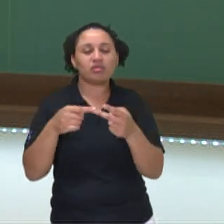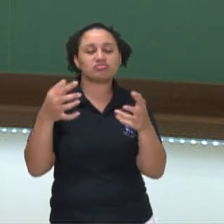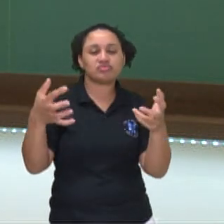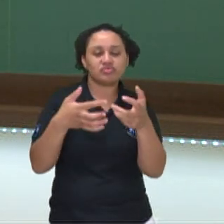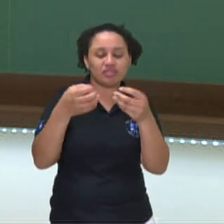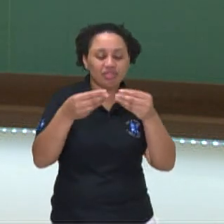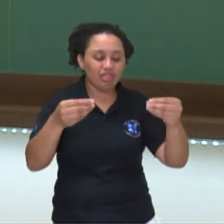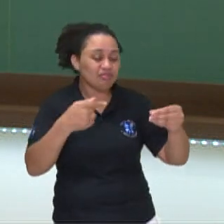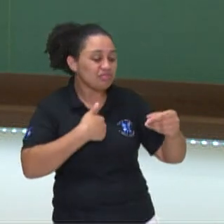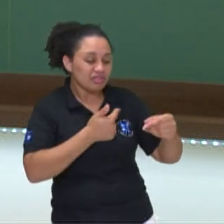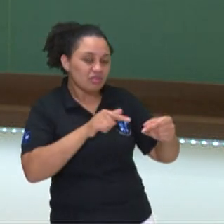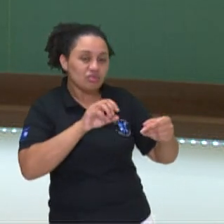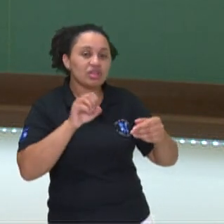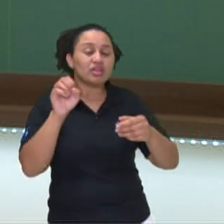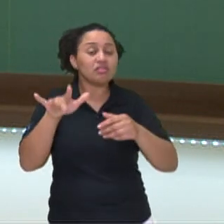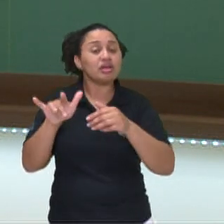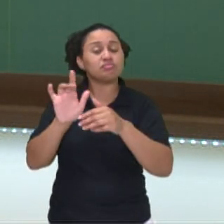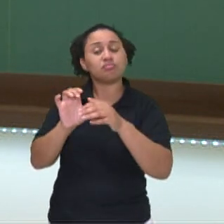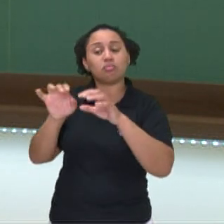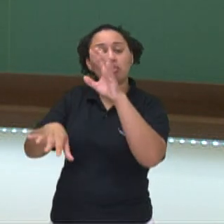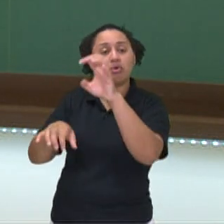decompondo naturalmente e que vão